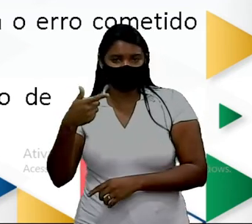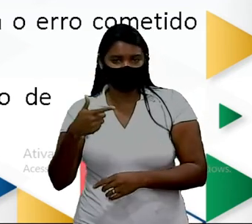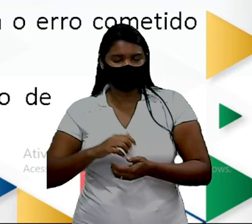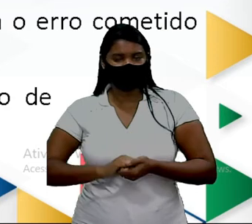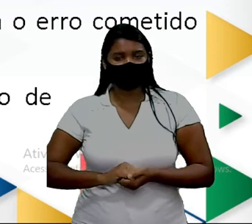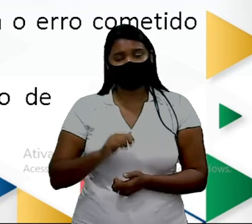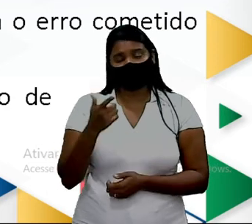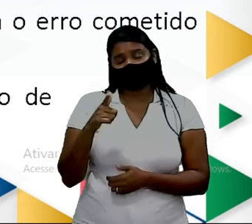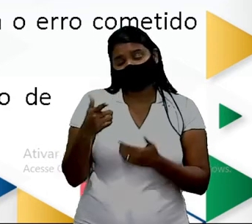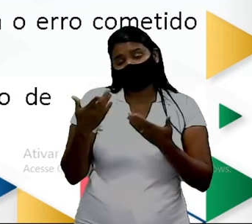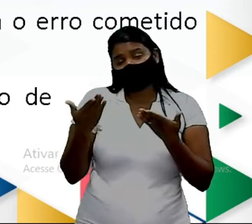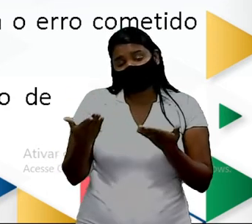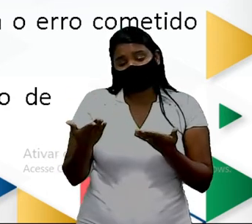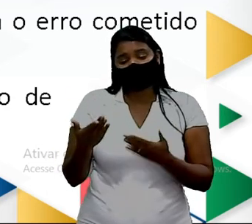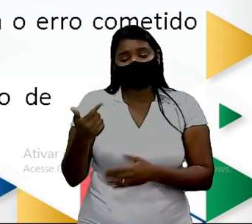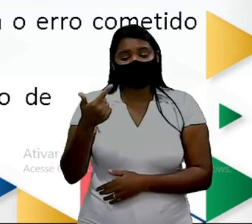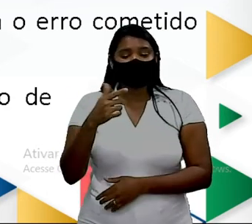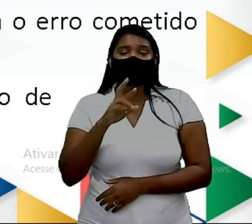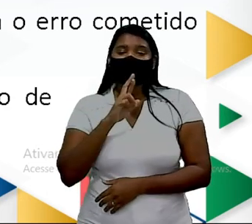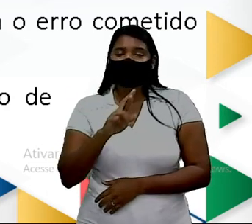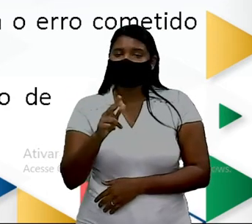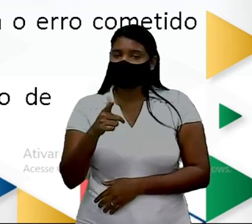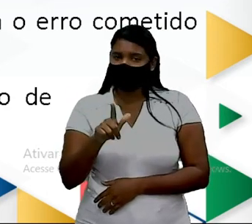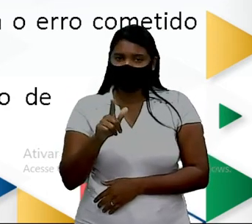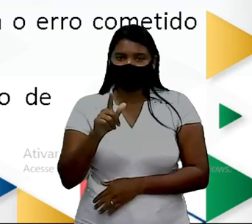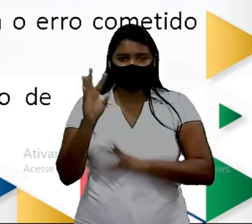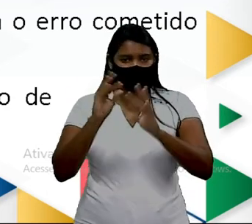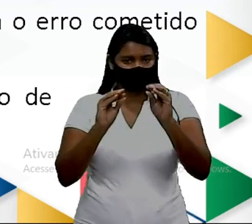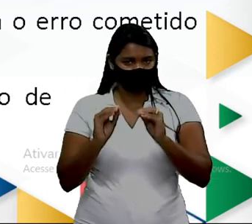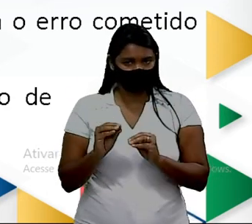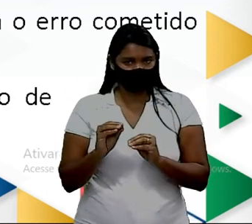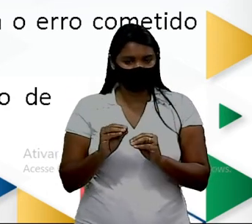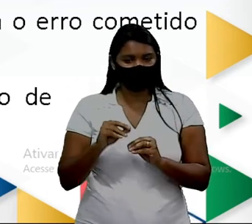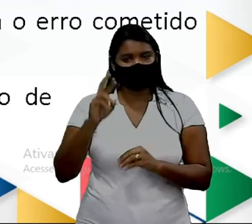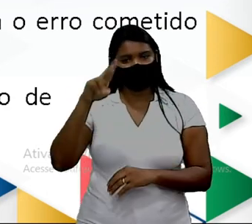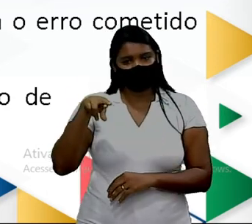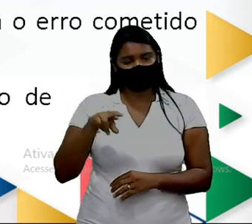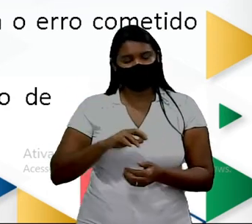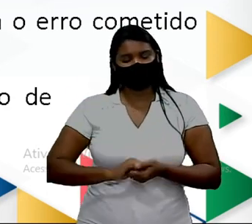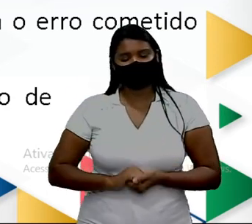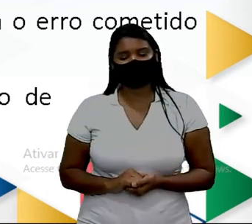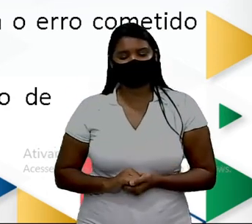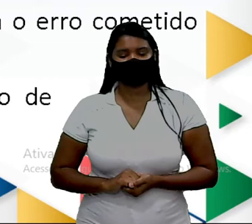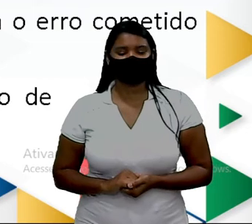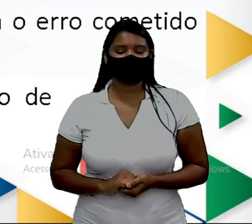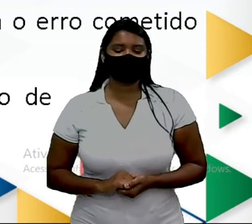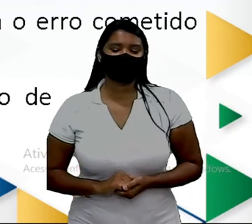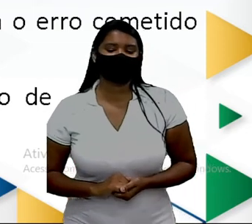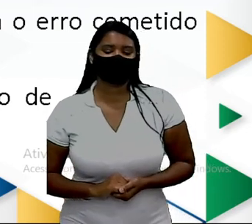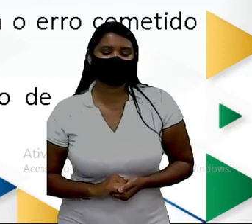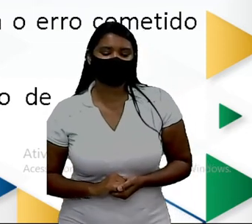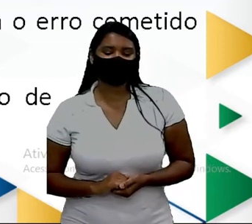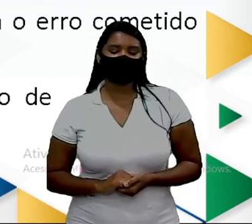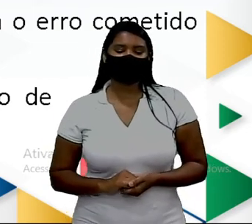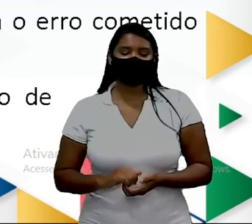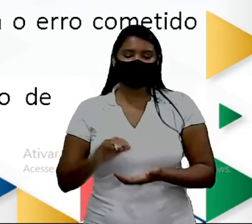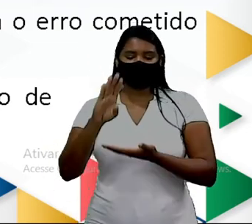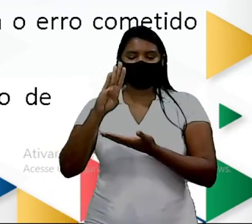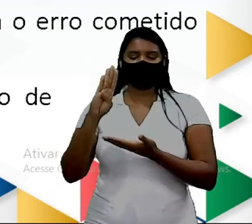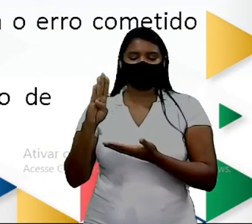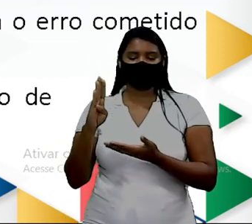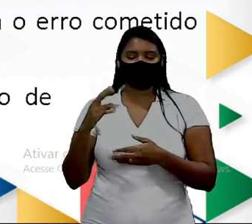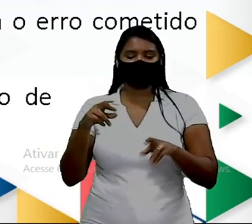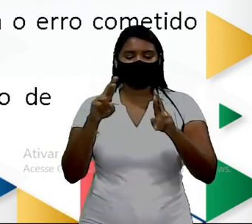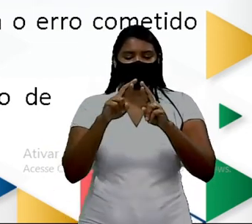não for, o 2 não é a resposta da equação, ele não é a raiz, tá bom? Item B. Identifique